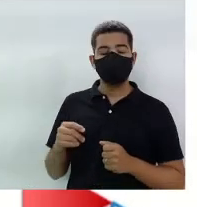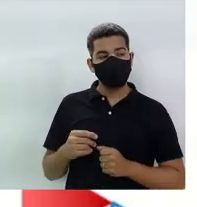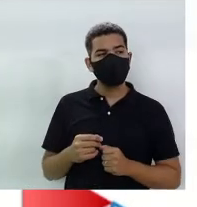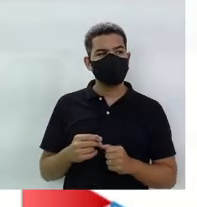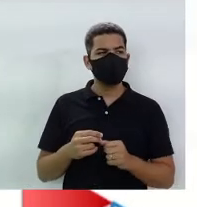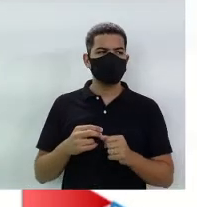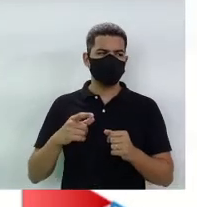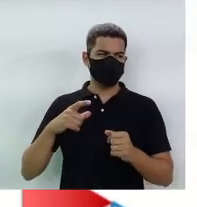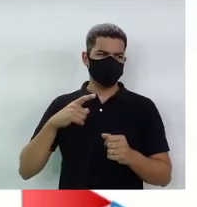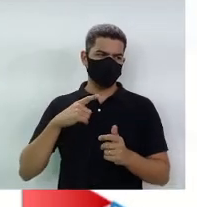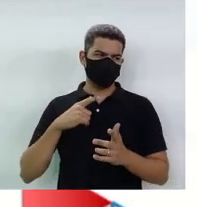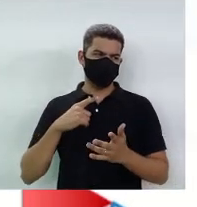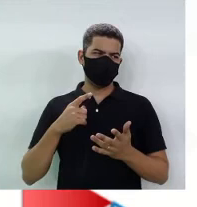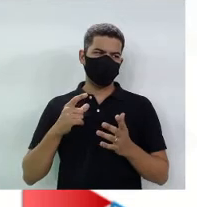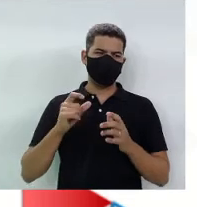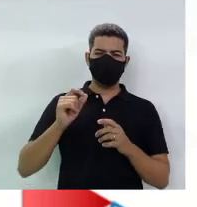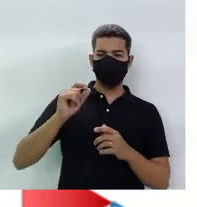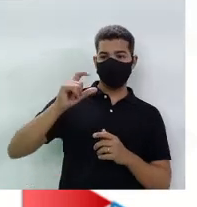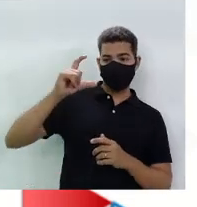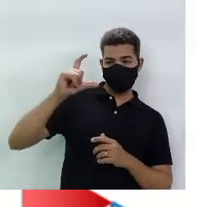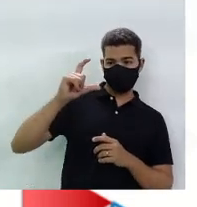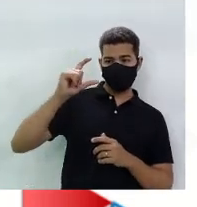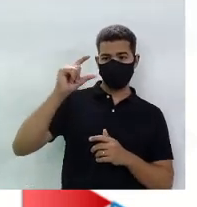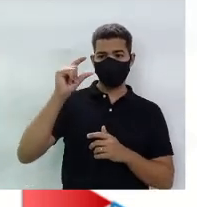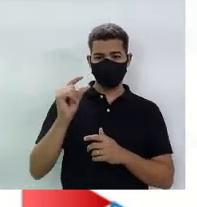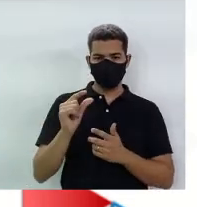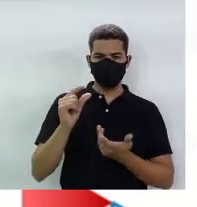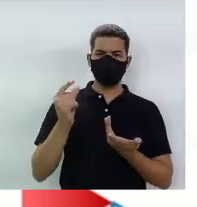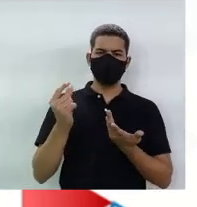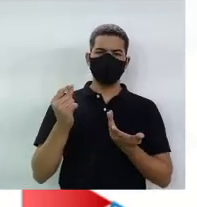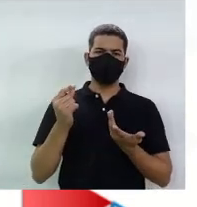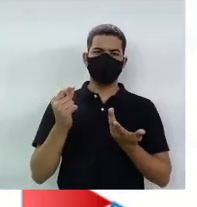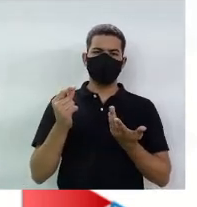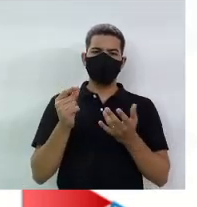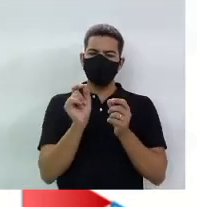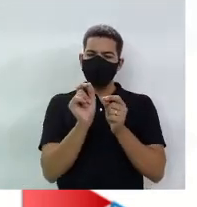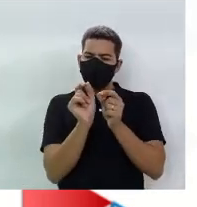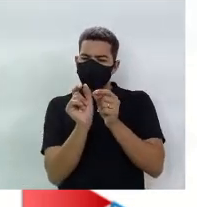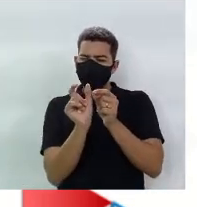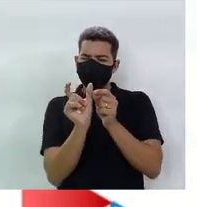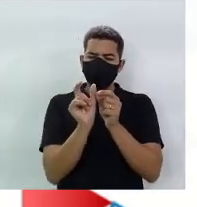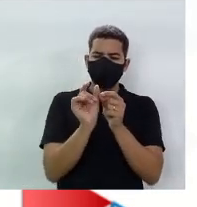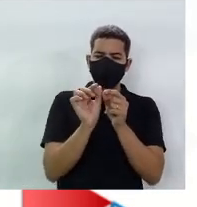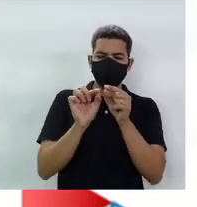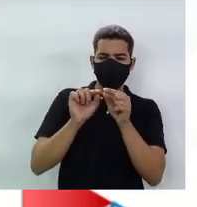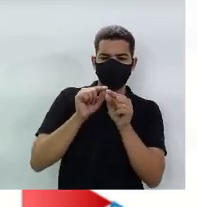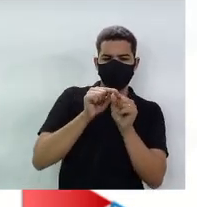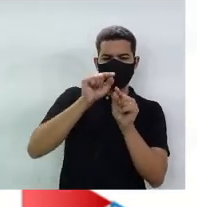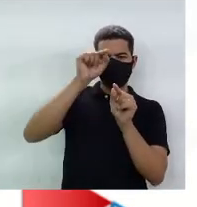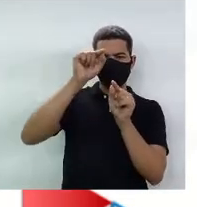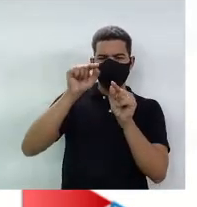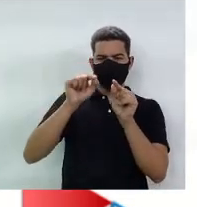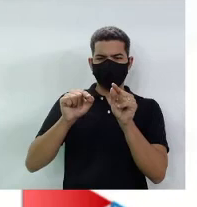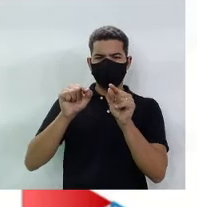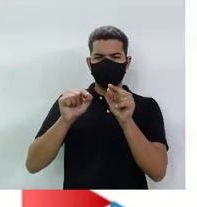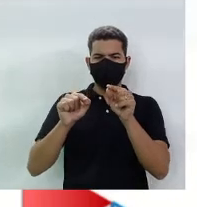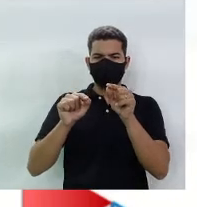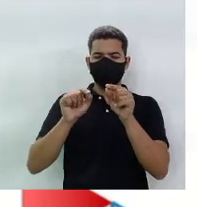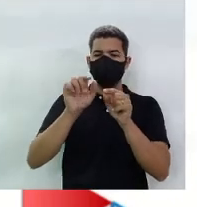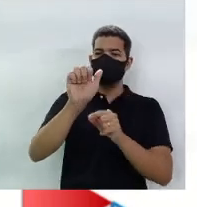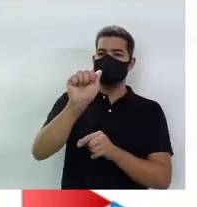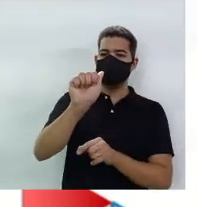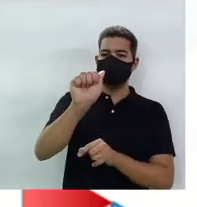a fonte, o tamanho das letras já foi colocado assim para que vocês entendam bem a diferença. Olha a